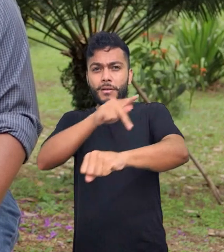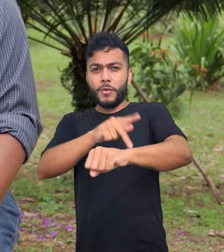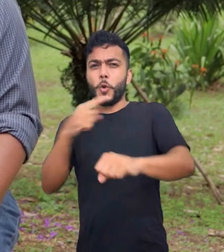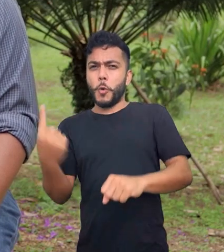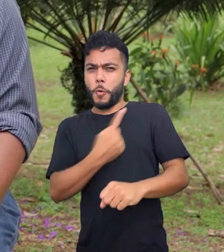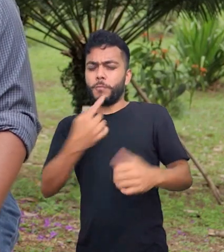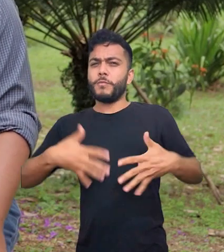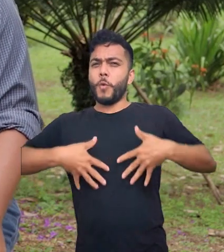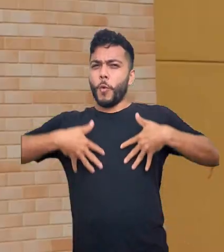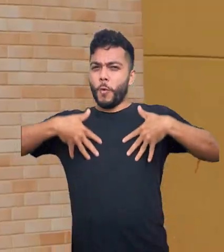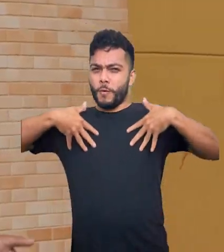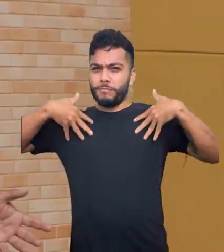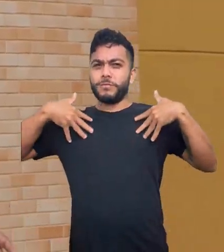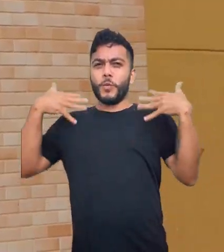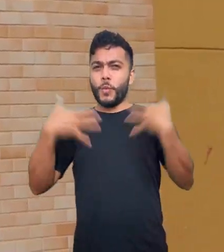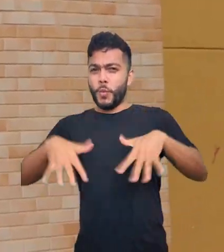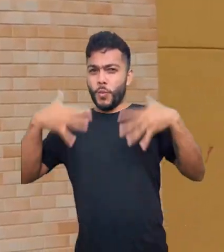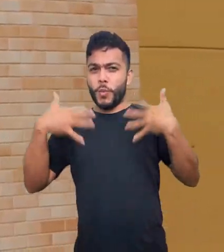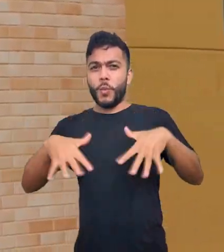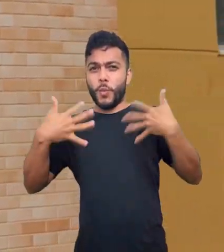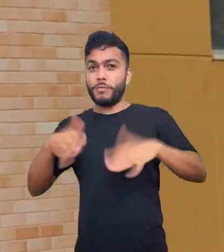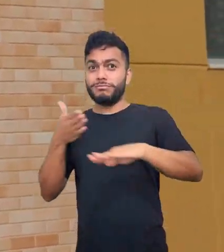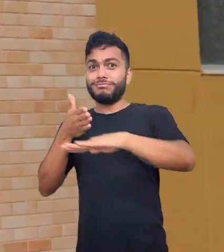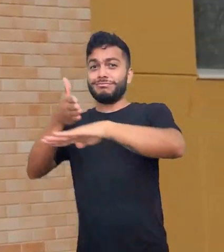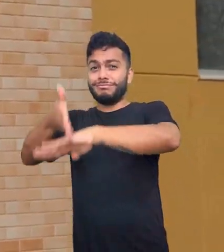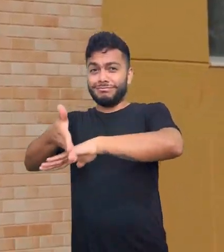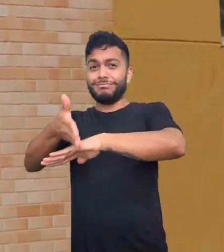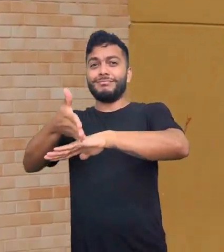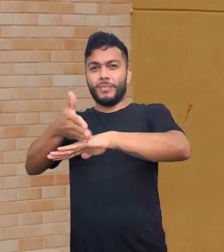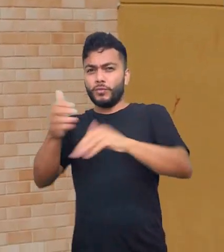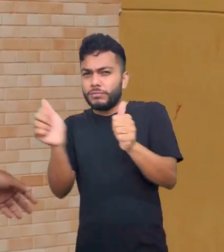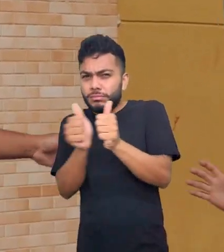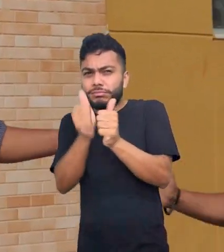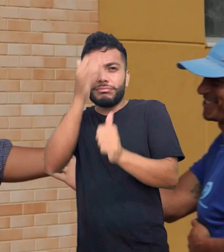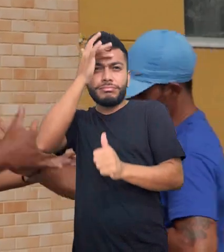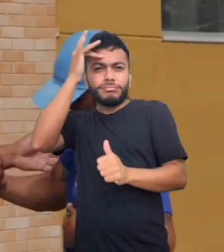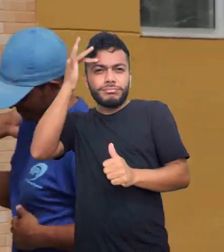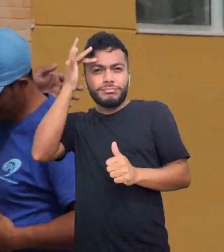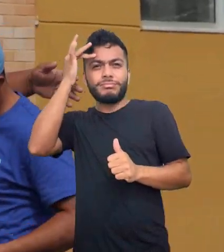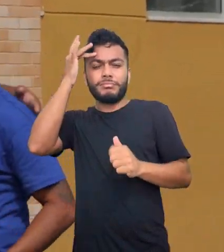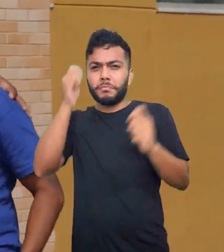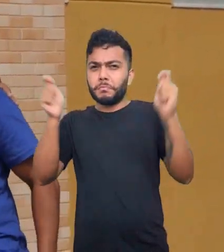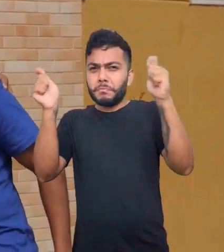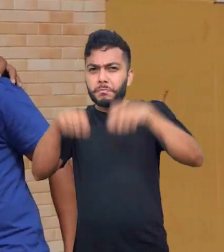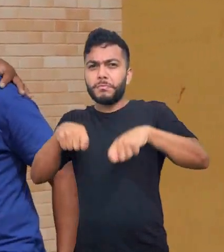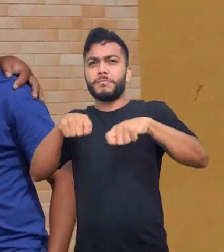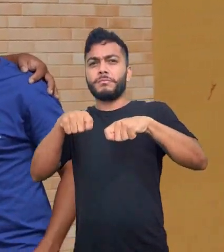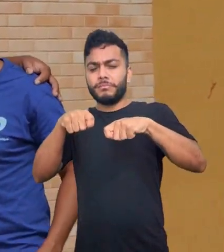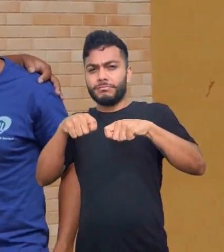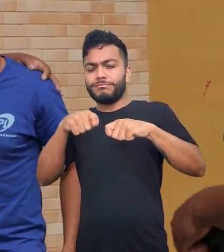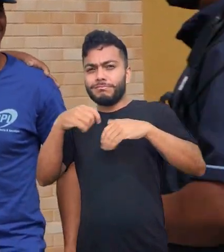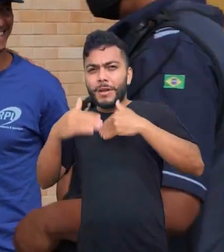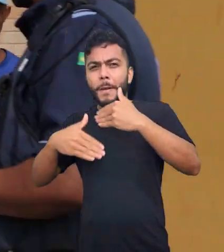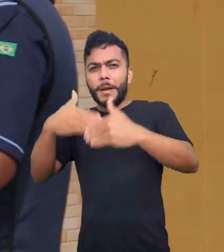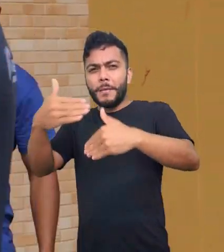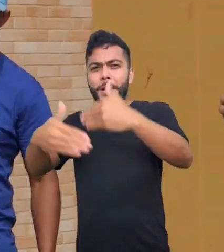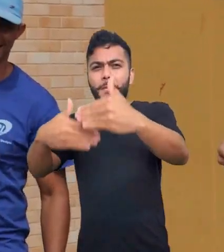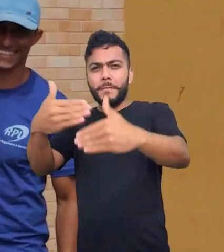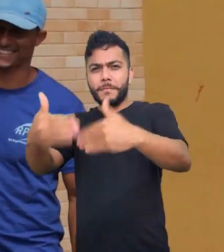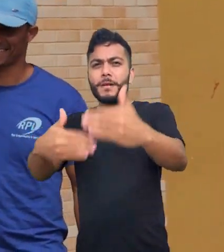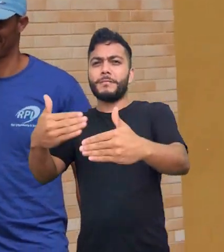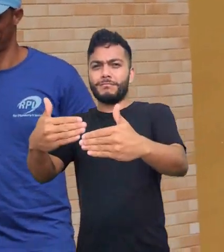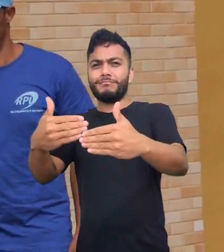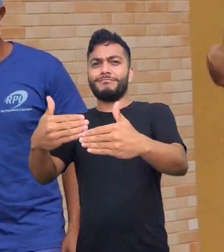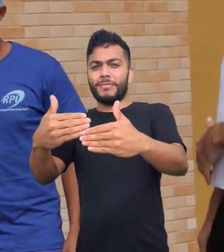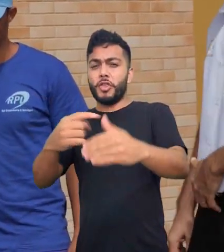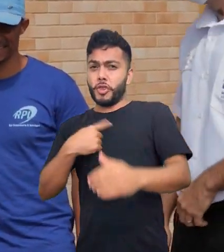que possibilitaram a nossa caminhada, nossa trajetória. Nós não fizemos o caminho sozinho, né? É muito